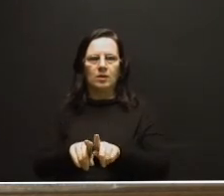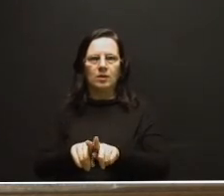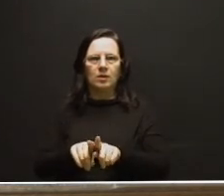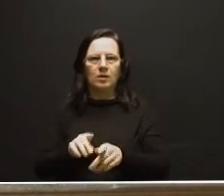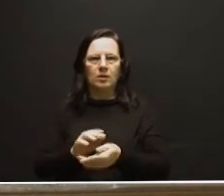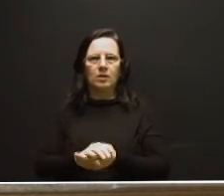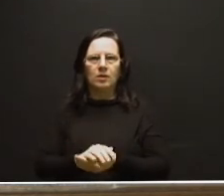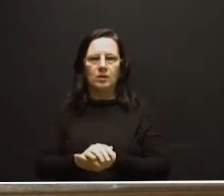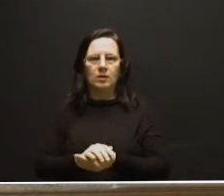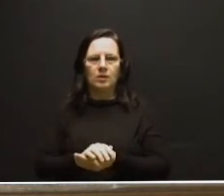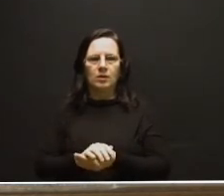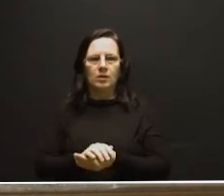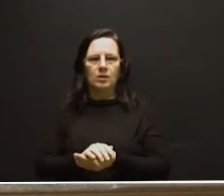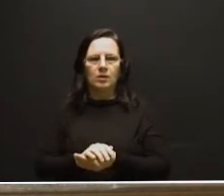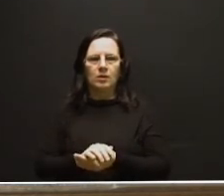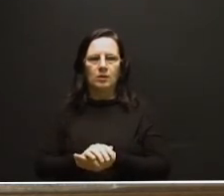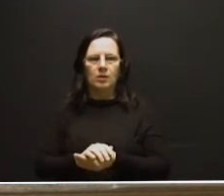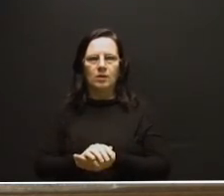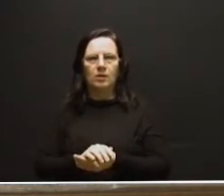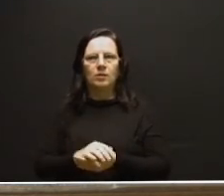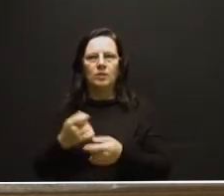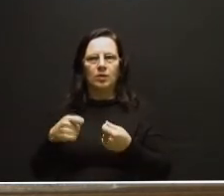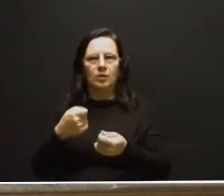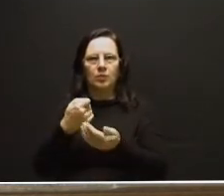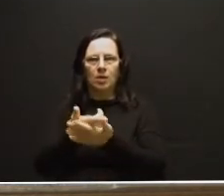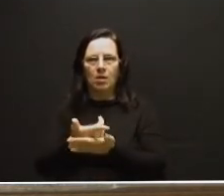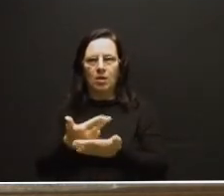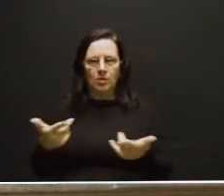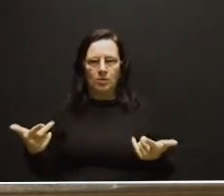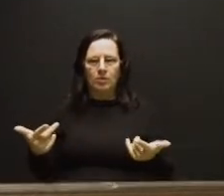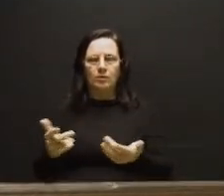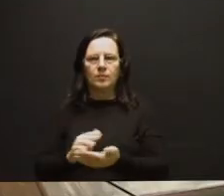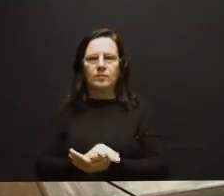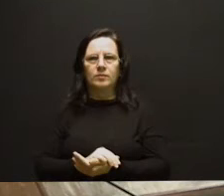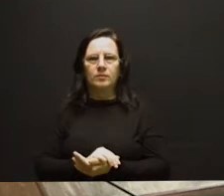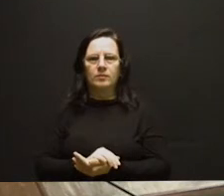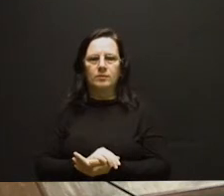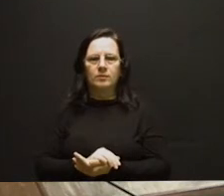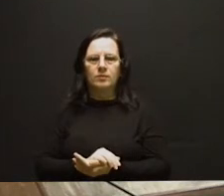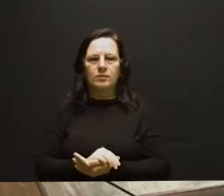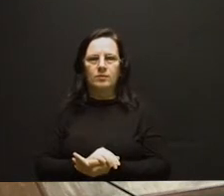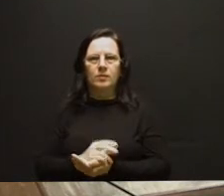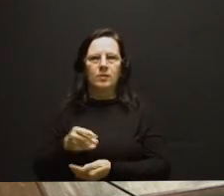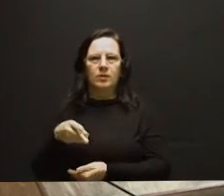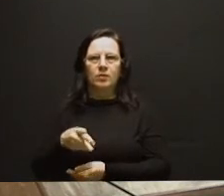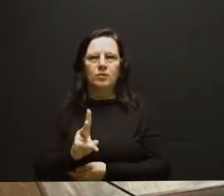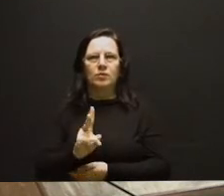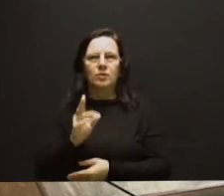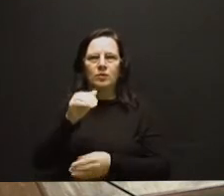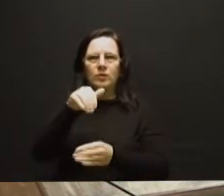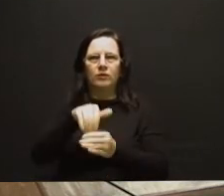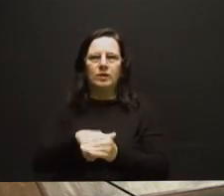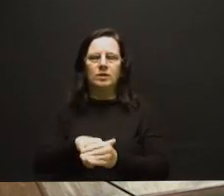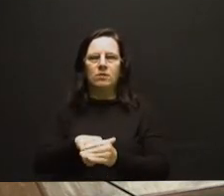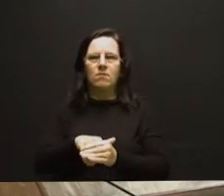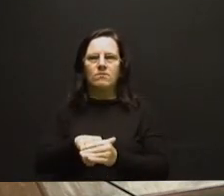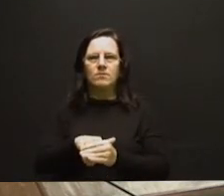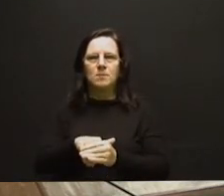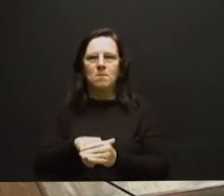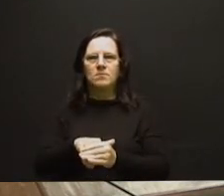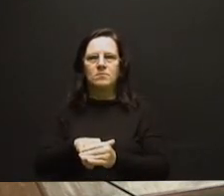por favor que tem muita gente que tem a opção de pagar contas só represente muito obrigado continua em votação